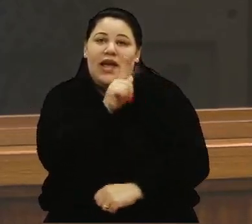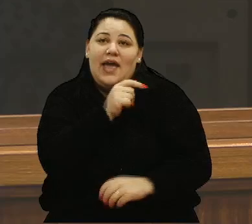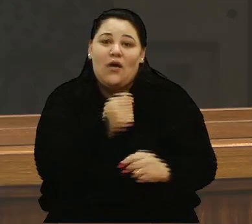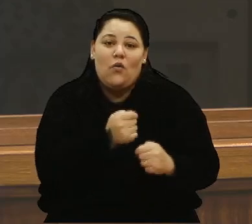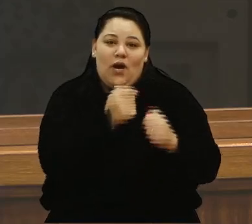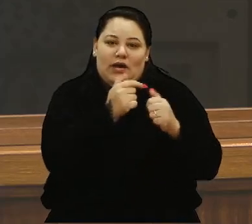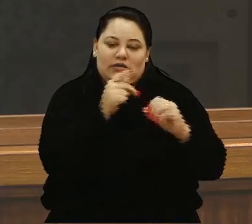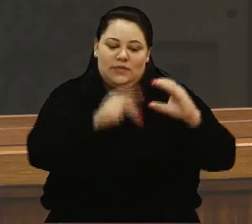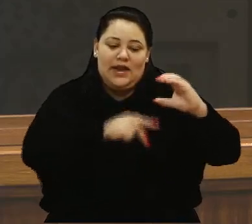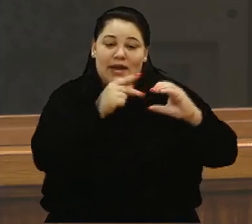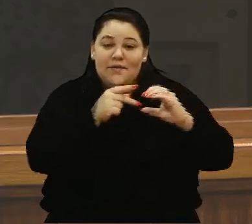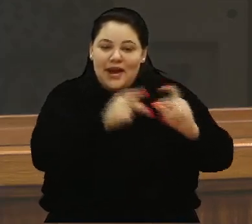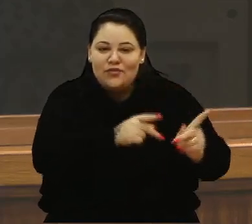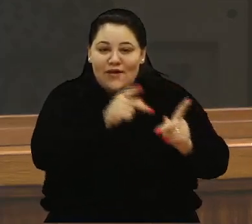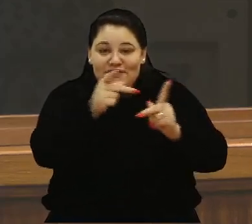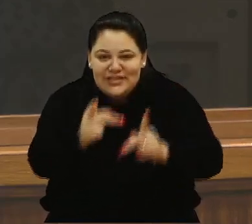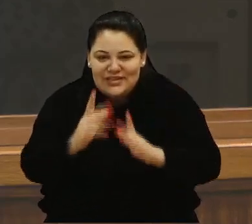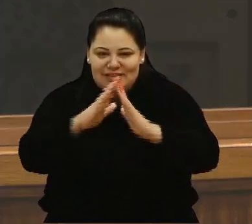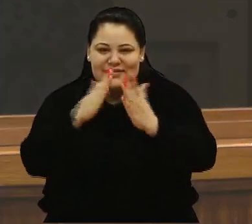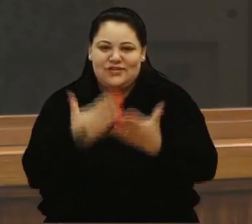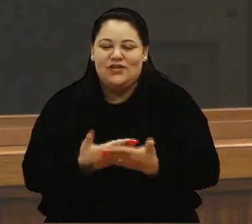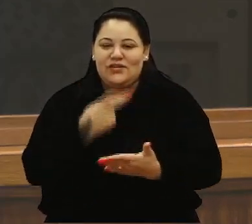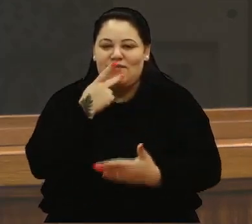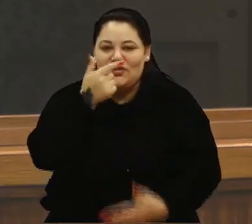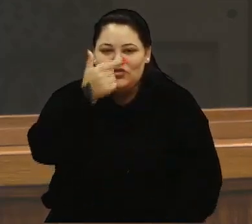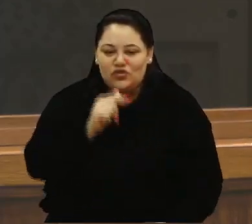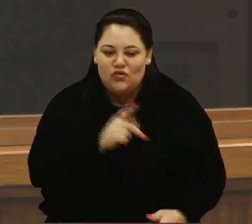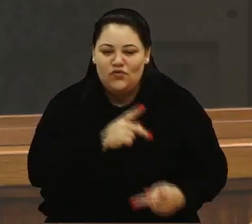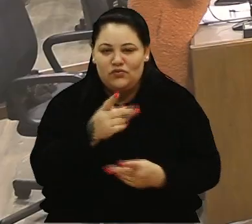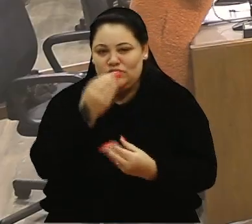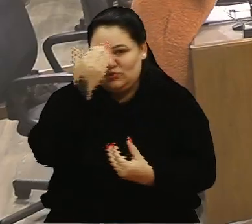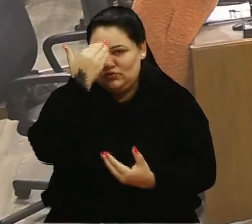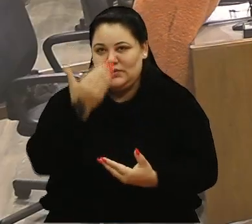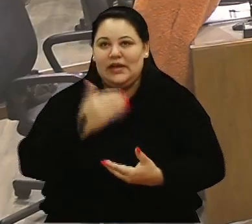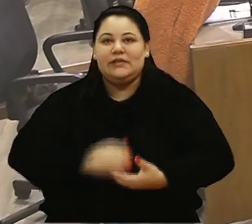vai à escola. Então, reforço esse convite. Obrigada. Obrigado, vereador.